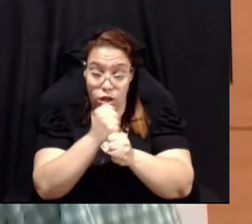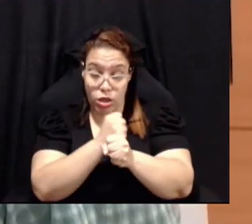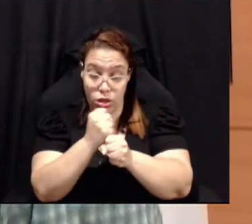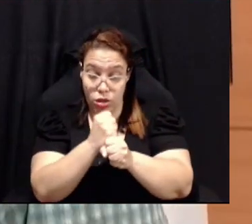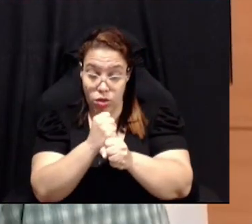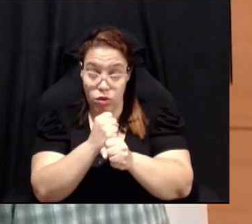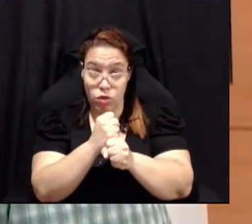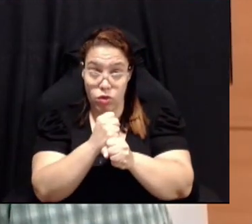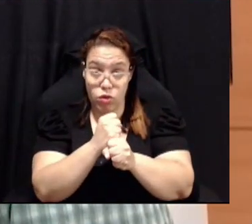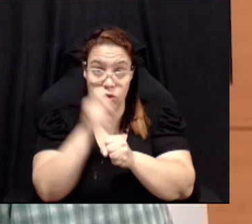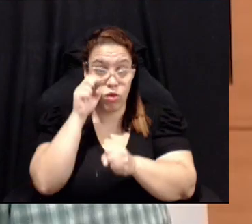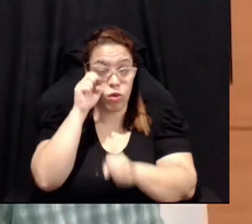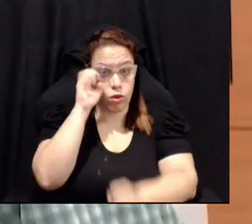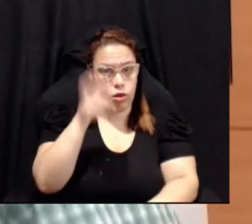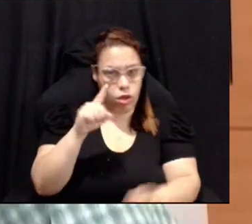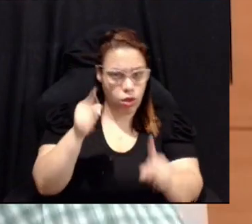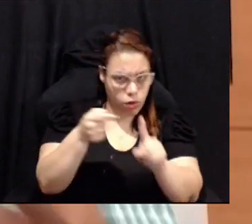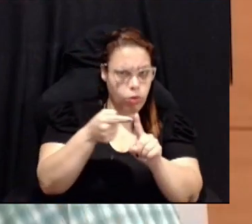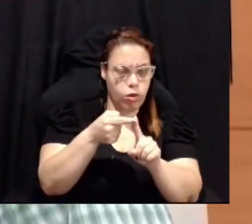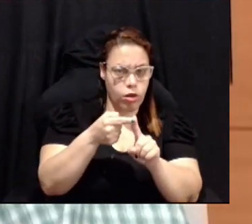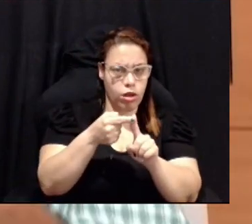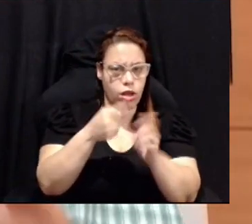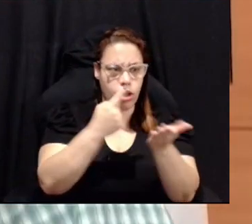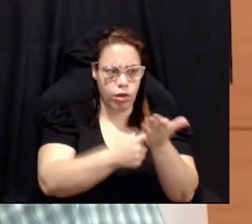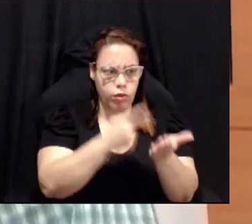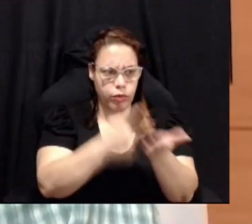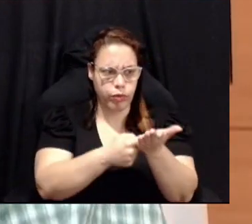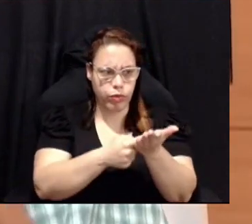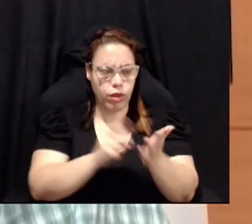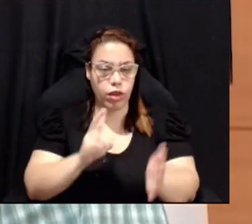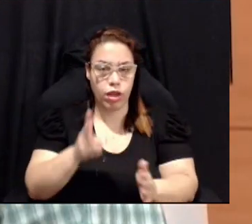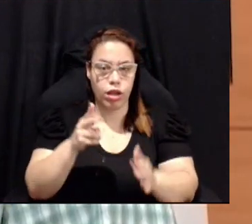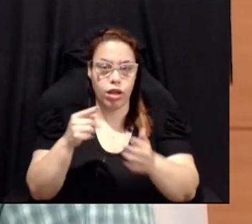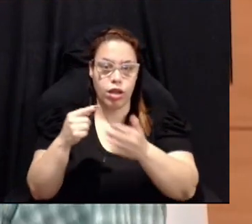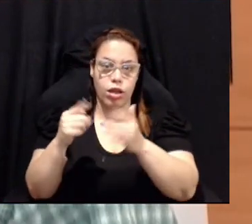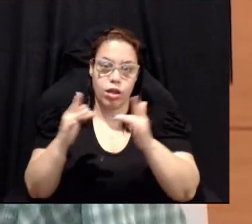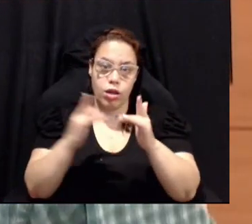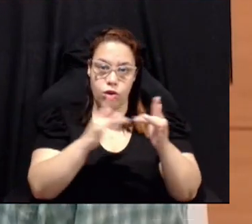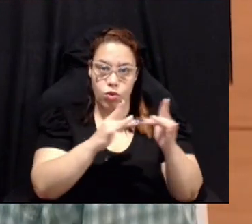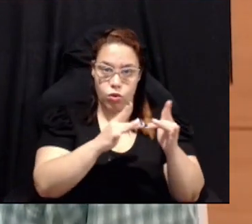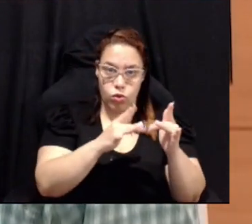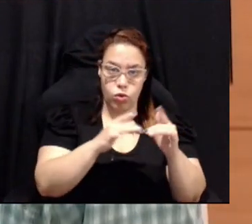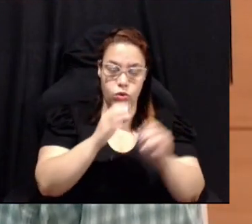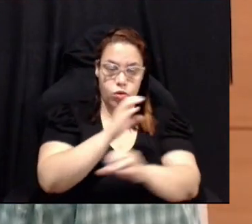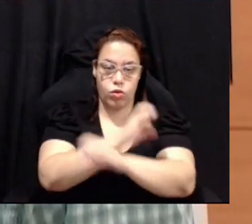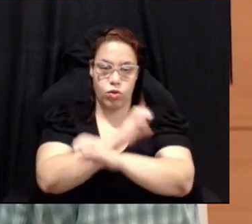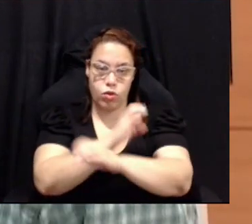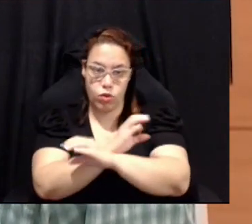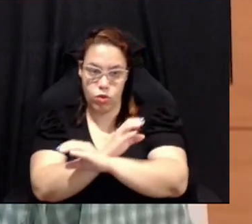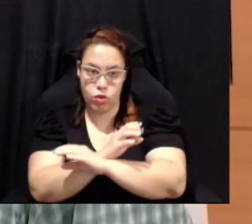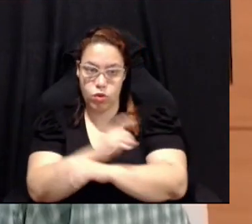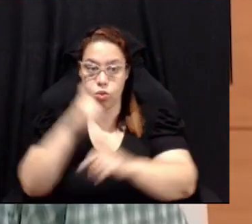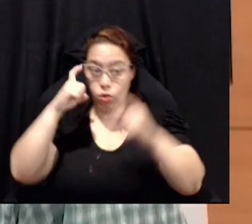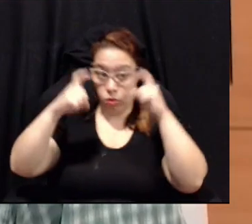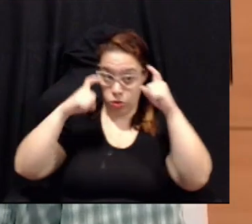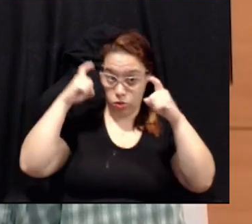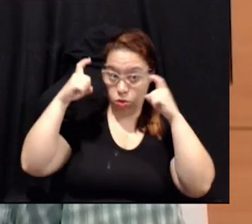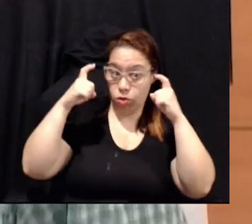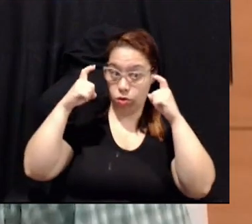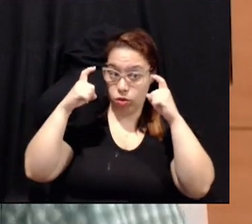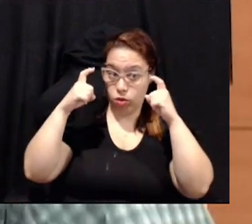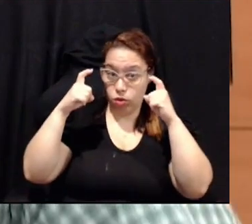conta dessa agenda e está sempre em contato com a sociedade civil, com as pessoas que estão preocupadas com essa causa. Acho que a gente sai daqui